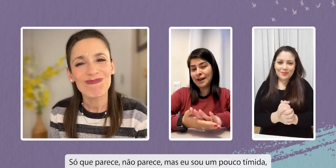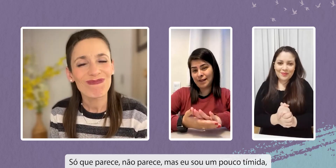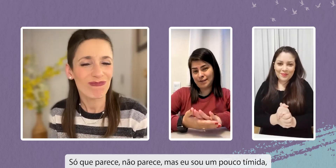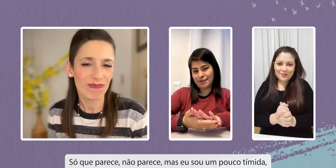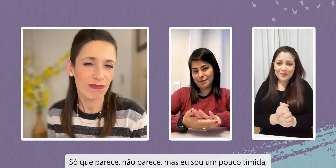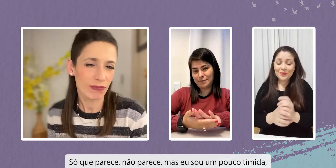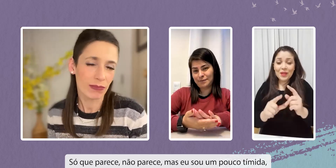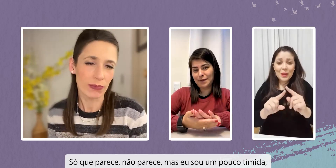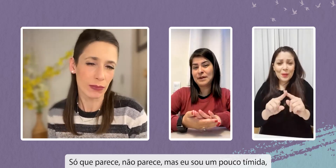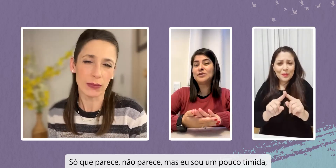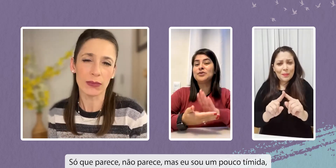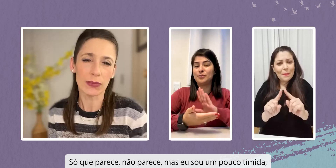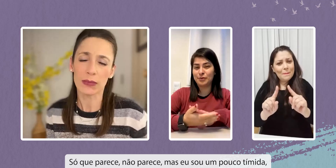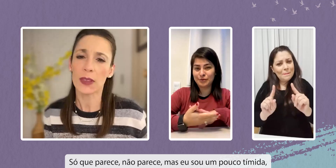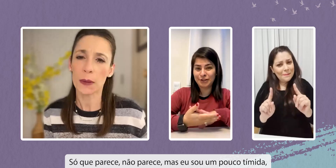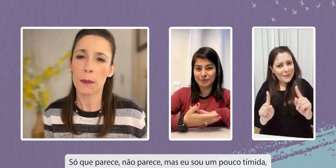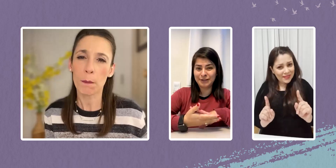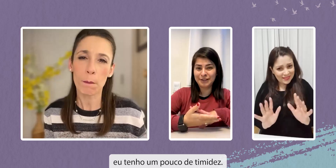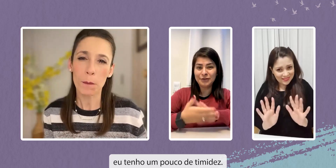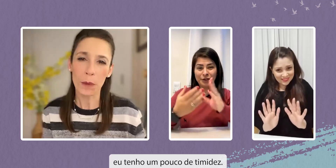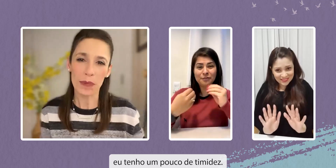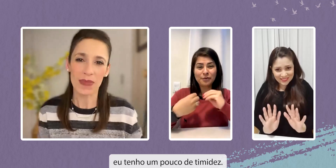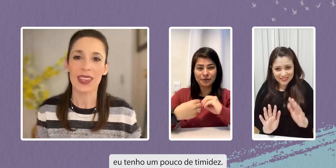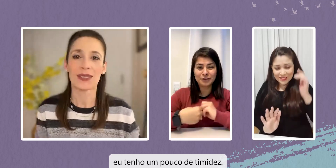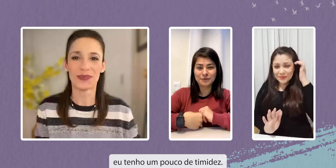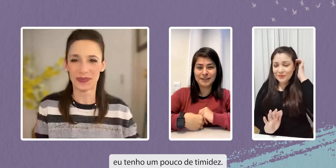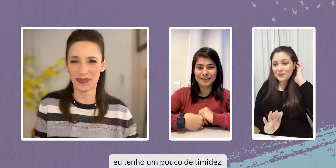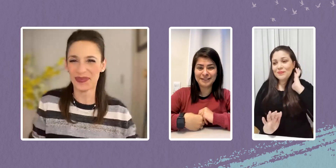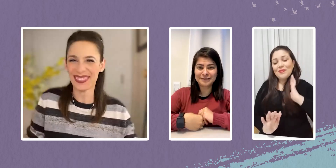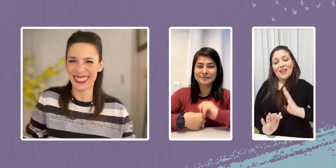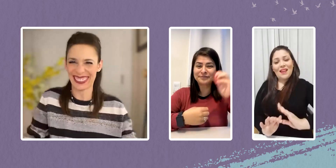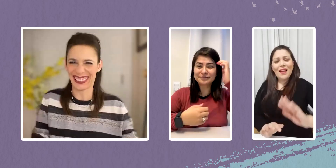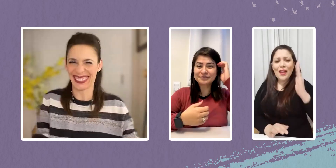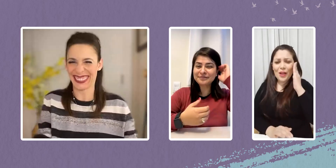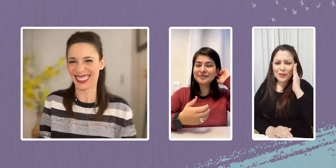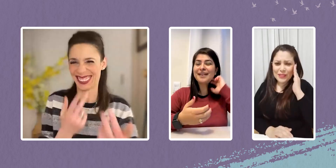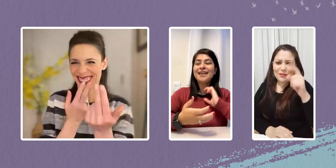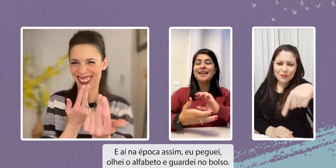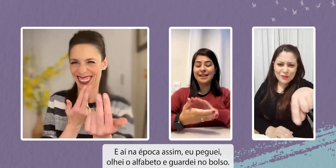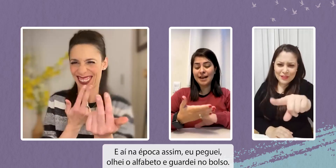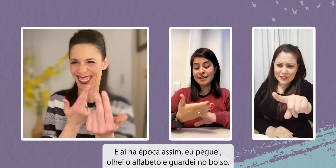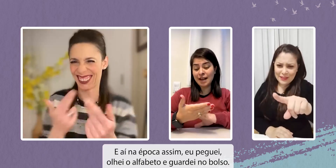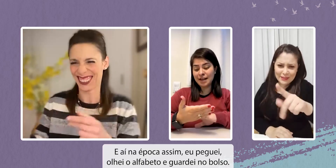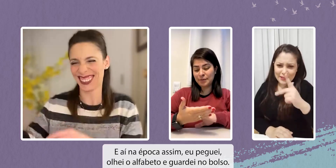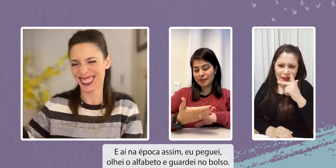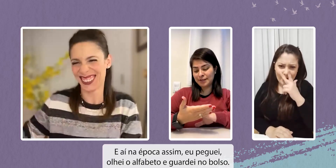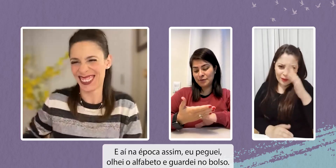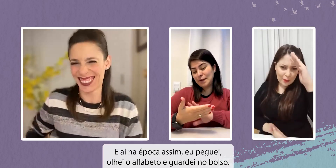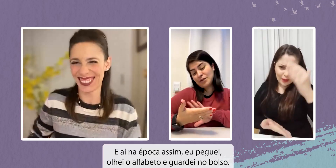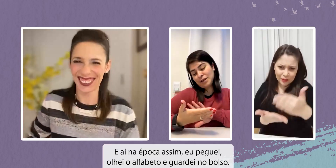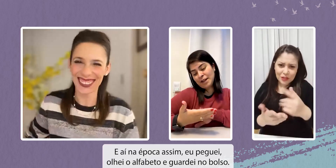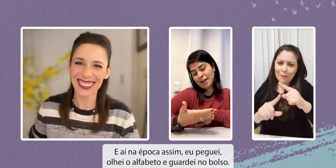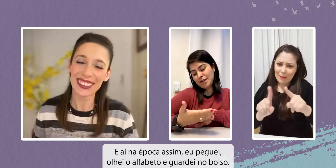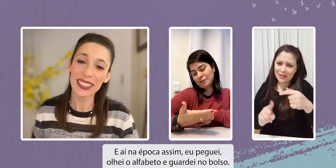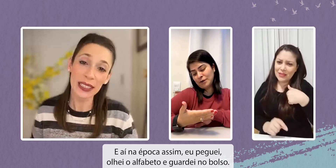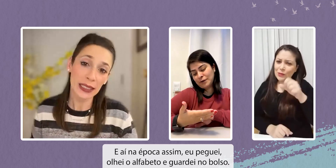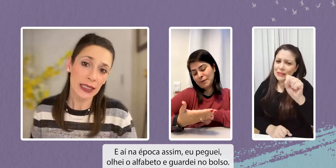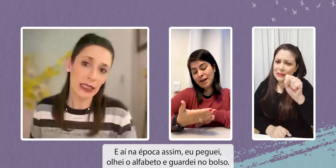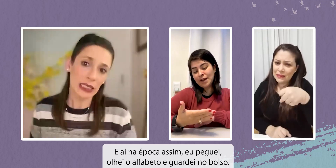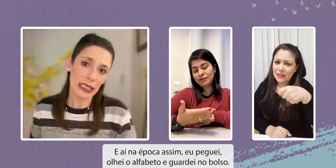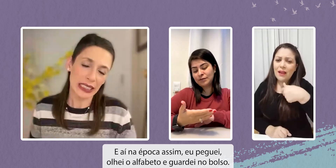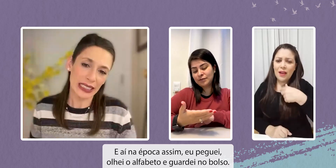não parece, mas eu sou um pouco tímida. Eu tenho um pouco de timidez. E aí, na época, assim, eu peguei, olhei